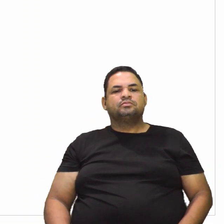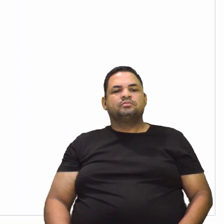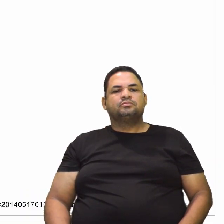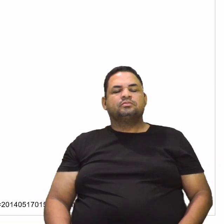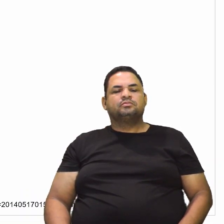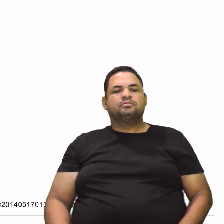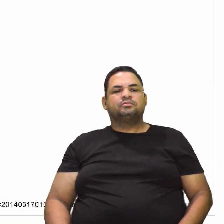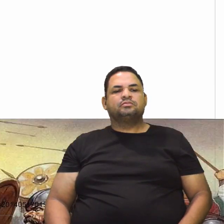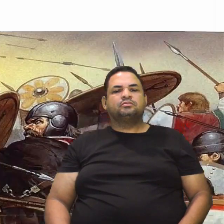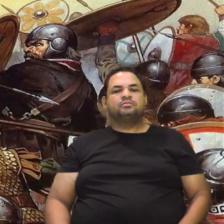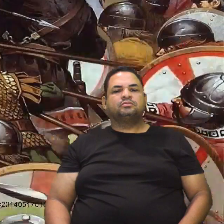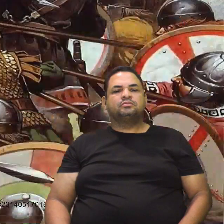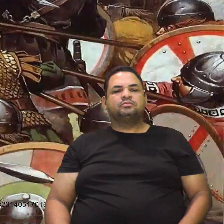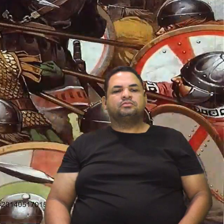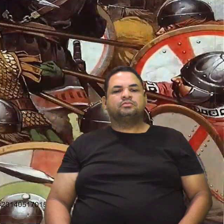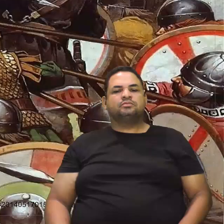merovingios.